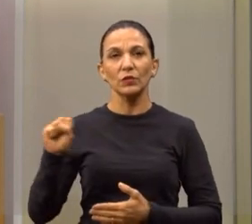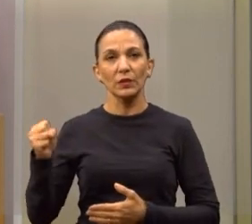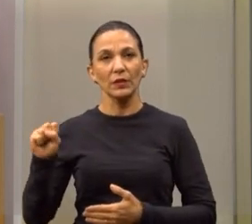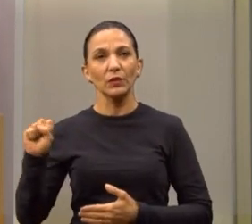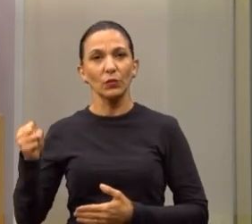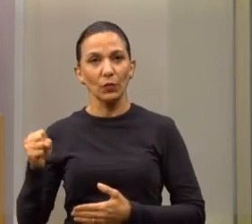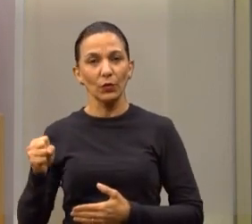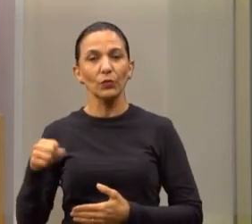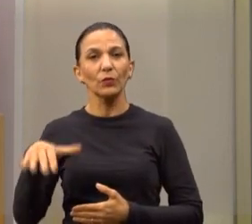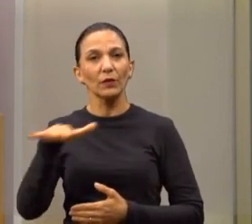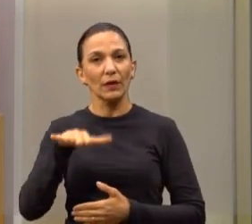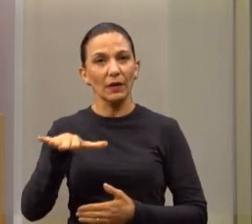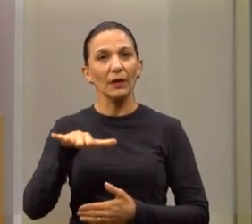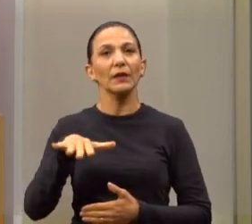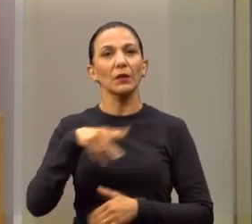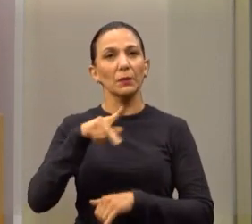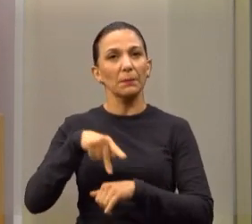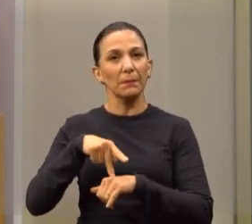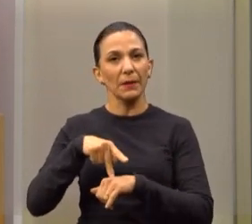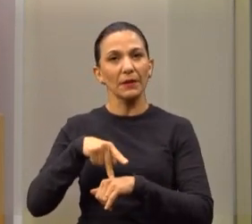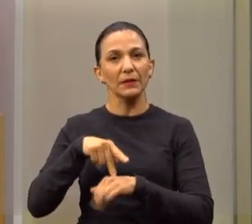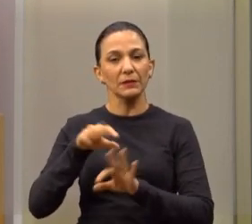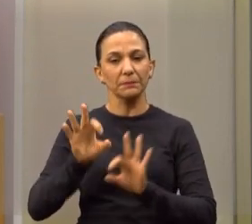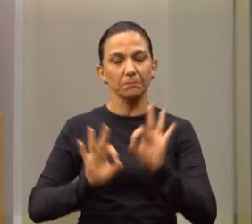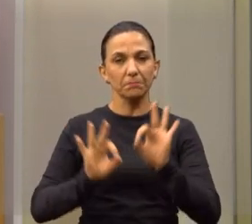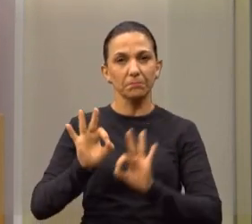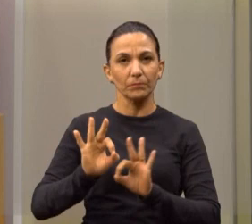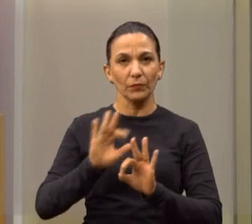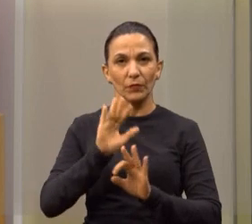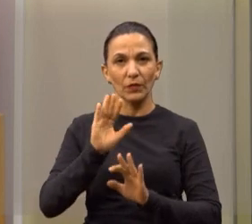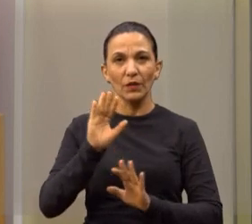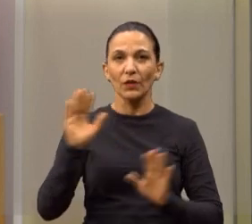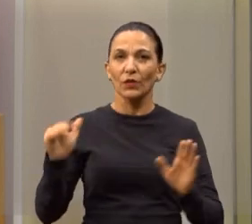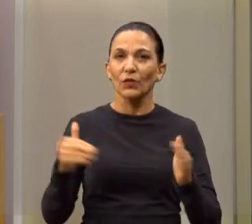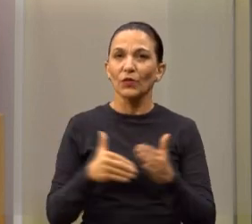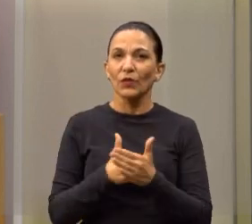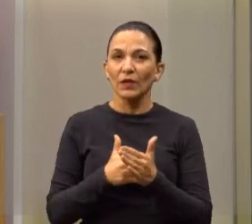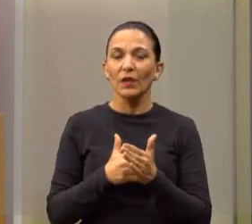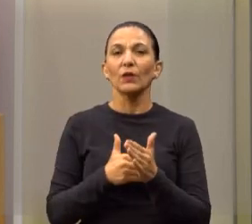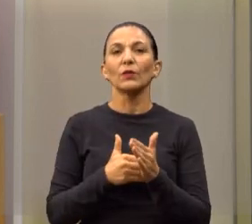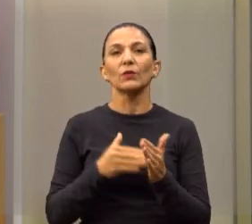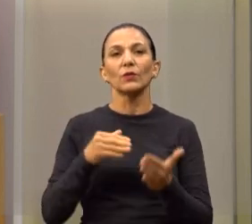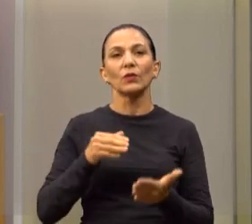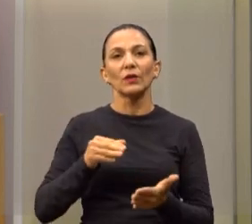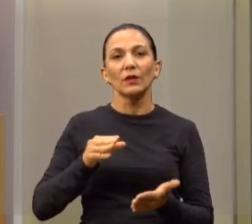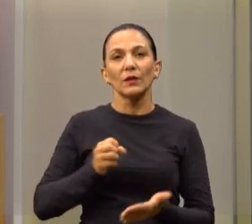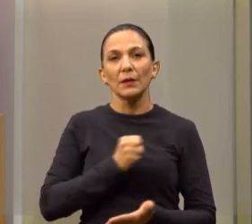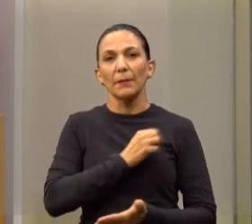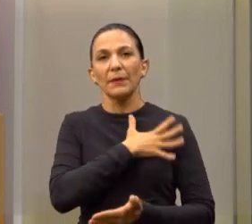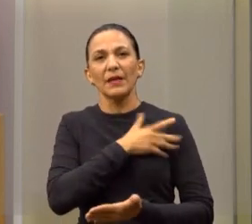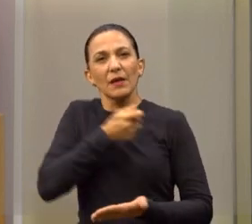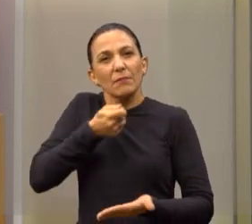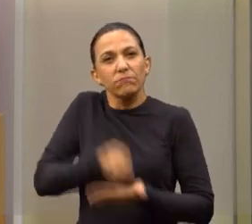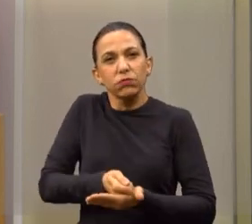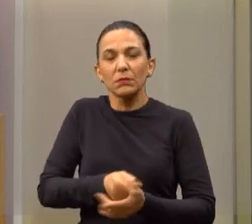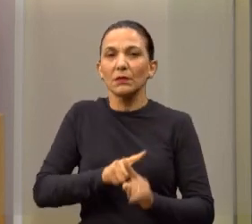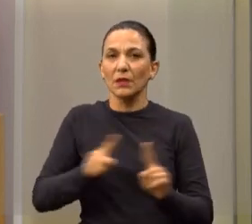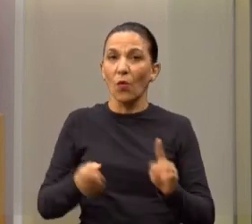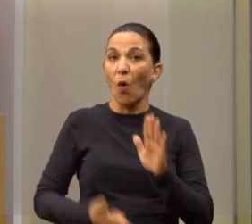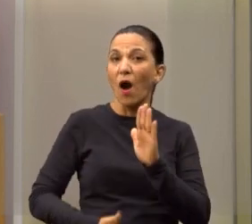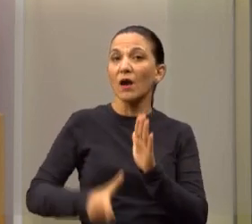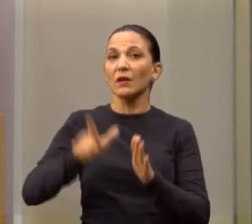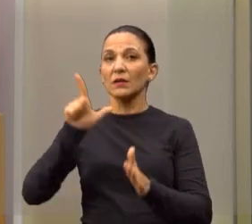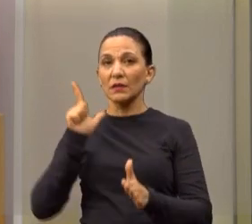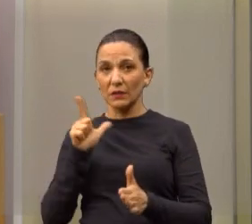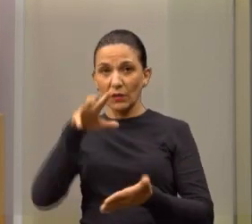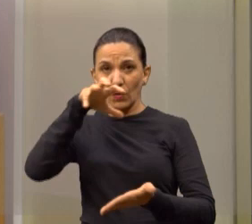do país. Ela não começa no final da ditadura militar deste país. ela começa antes mesmo